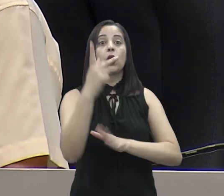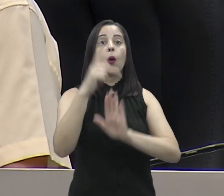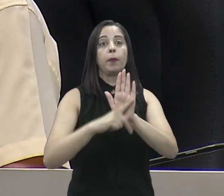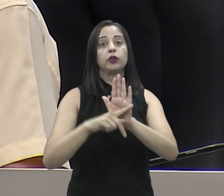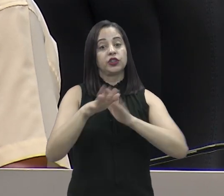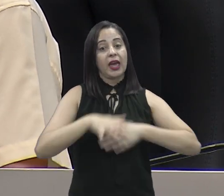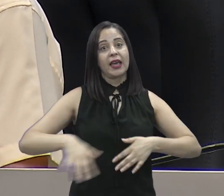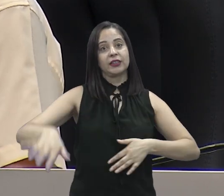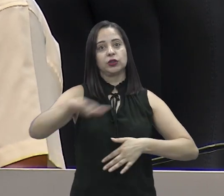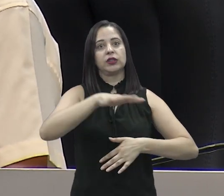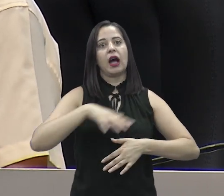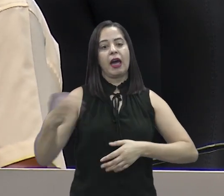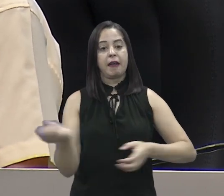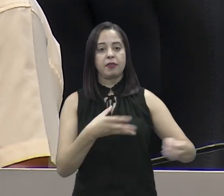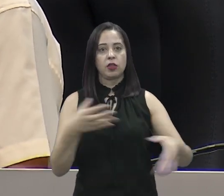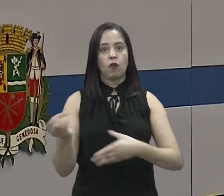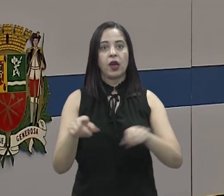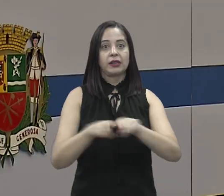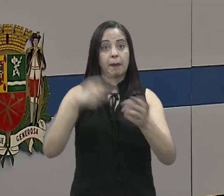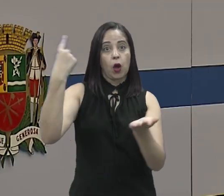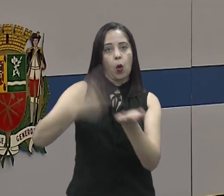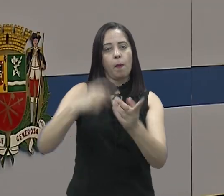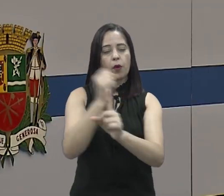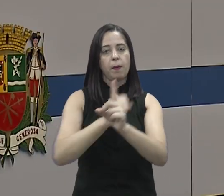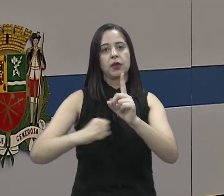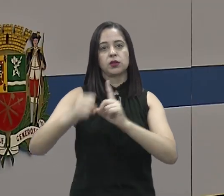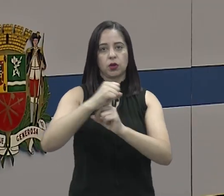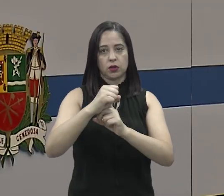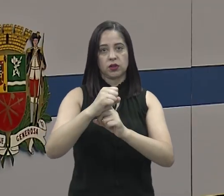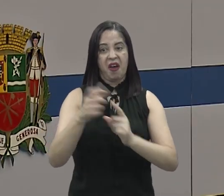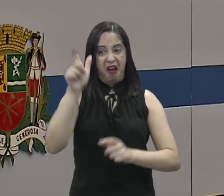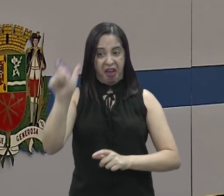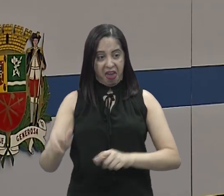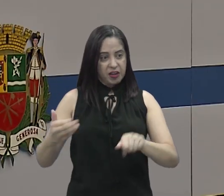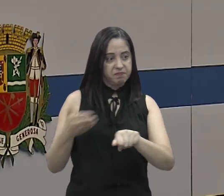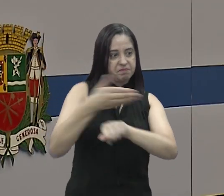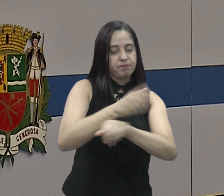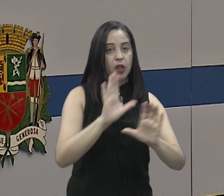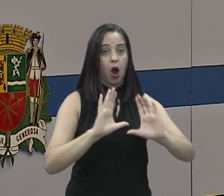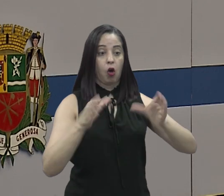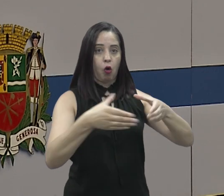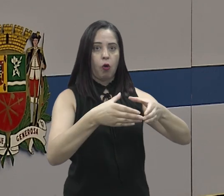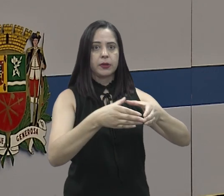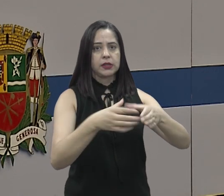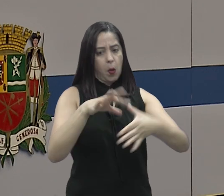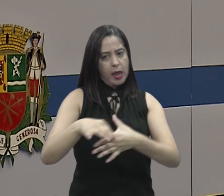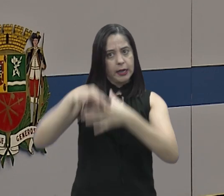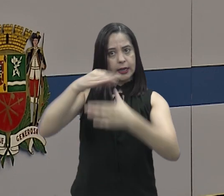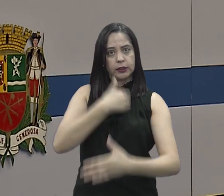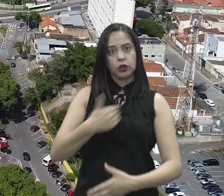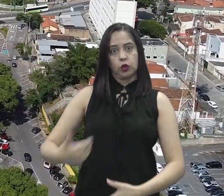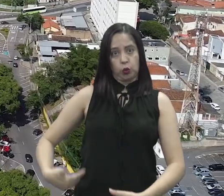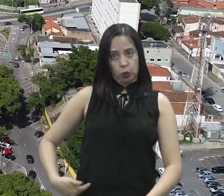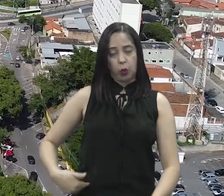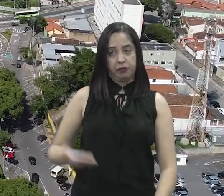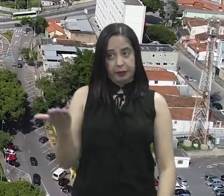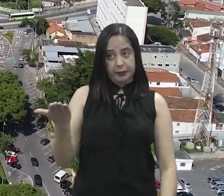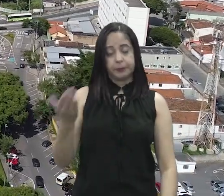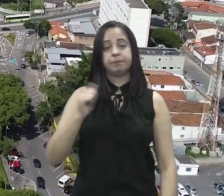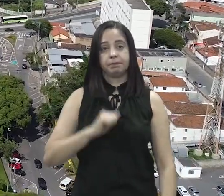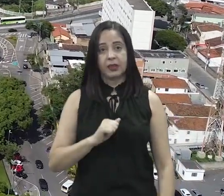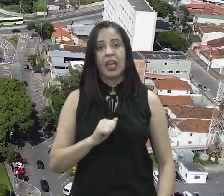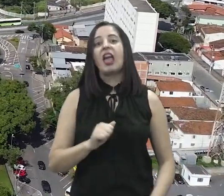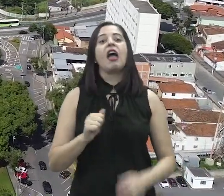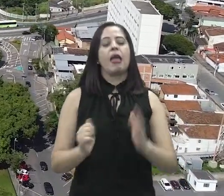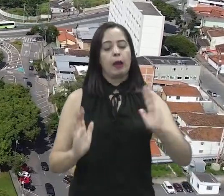de inovação e compromisso social. Com atuação em comissões importantes e como líder de governo, o